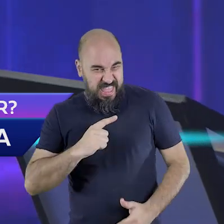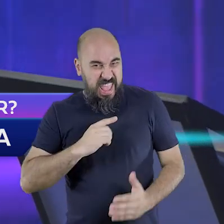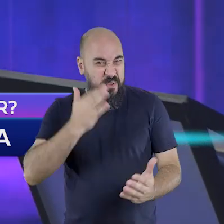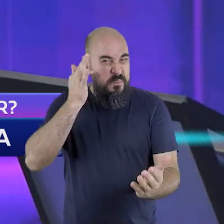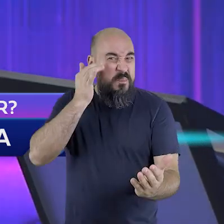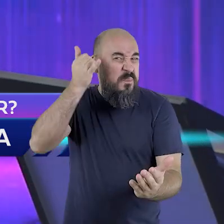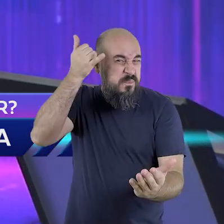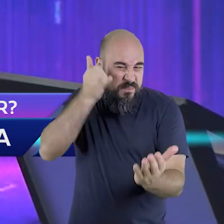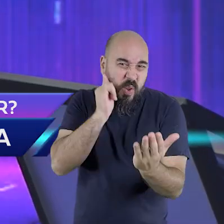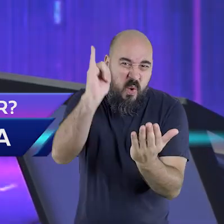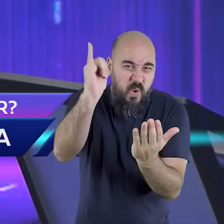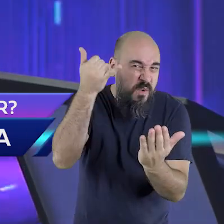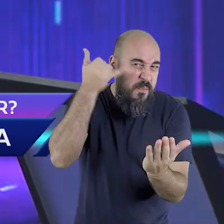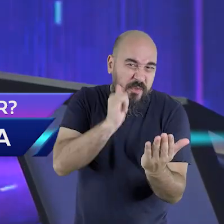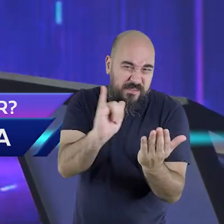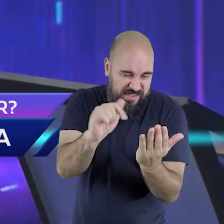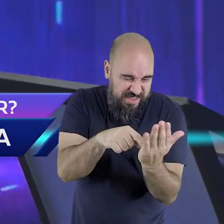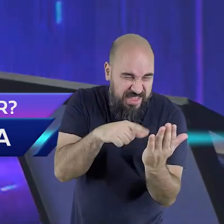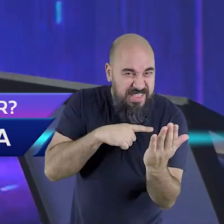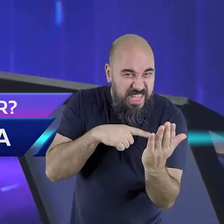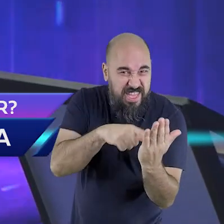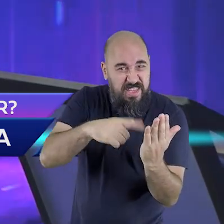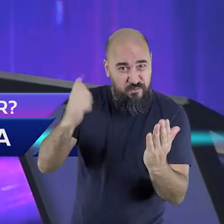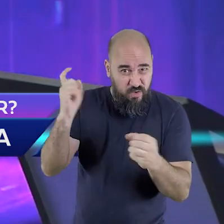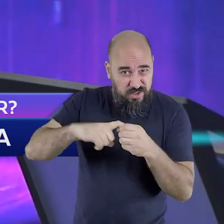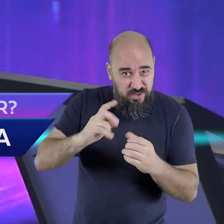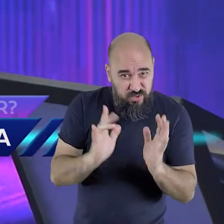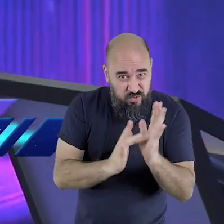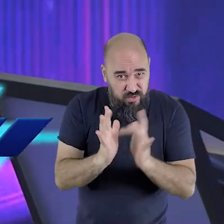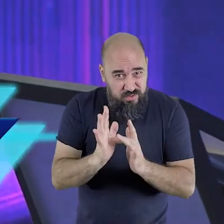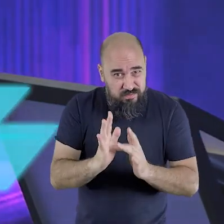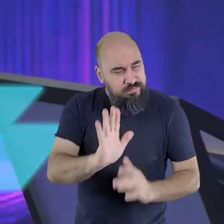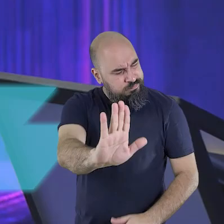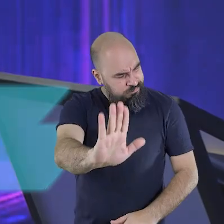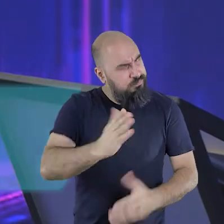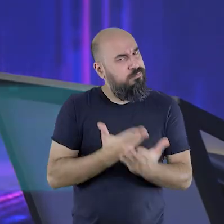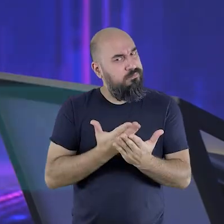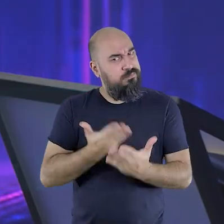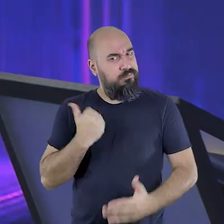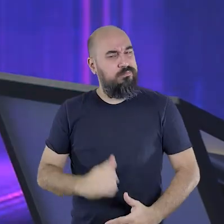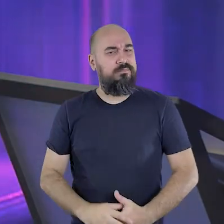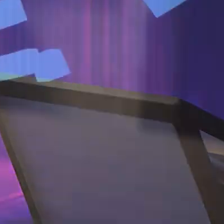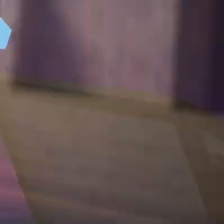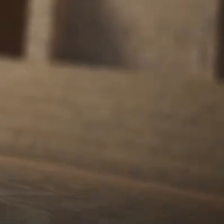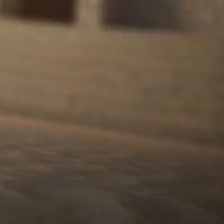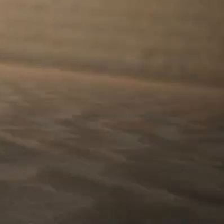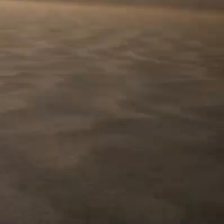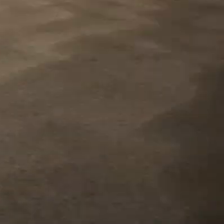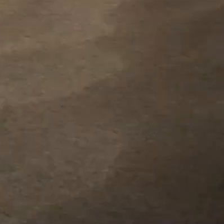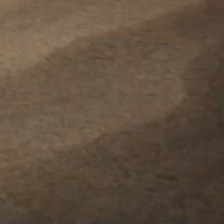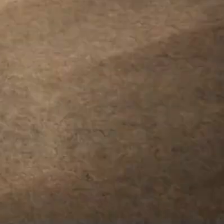entender o momento da volta de Jesus? Fica comigo, o programa Arena do Futuro está apenas começando.